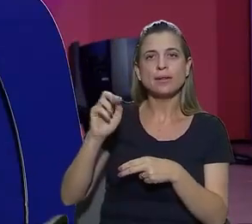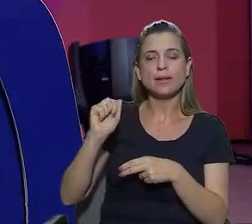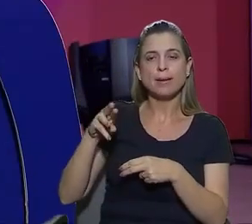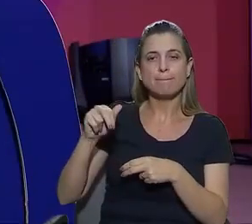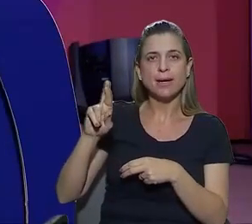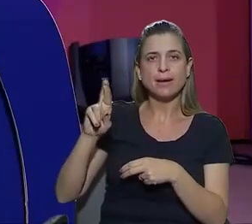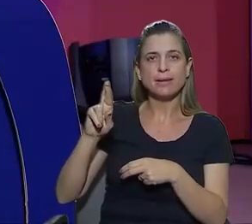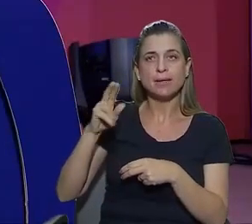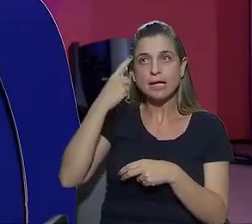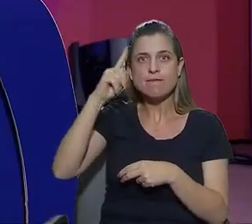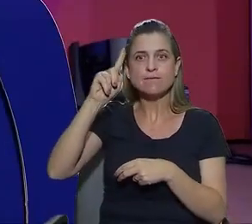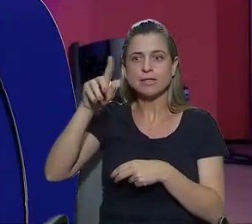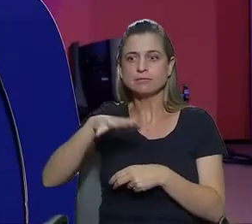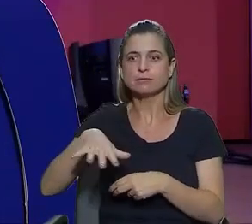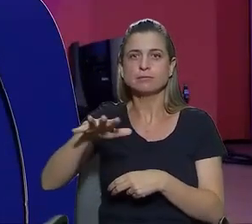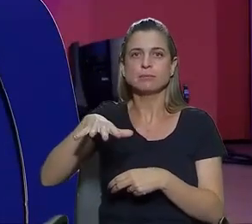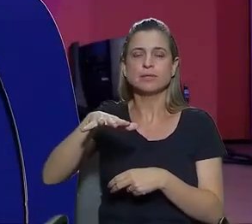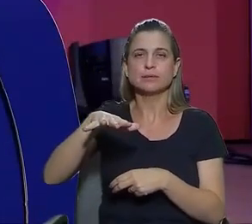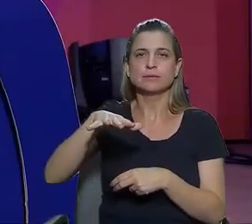inventa o espaço entorturado, né?